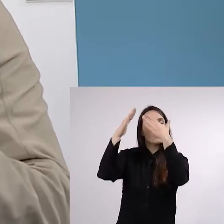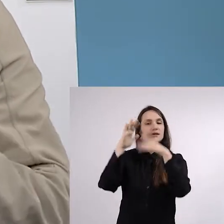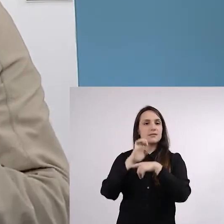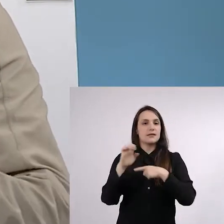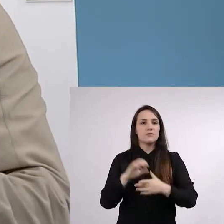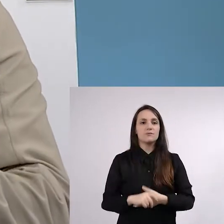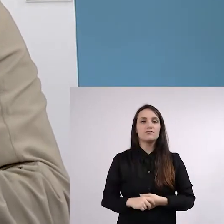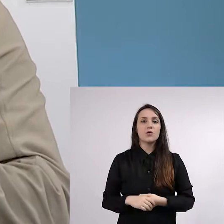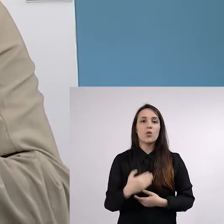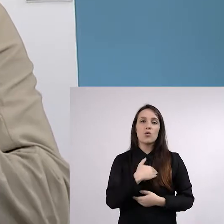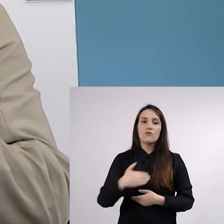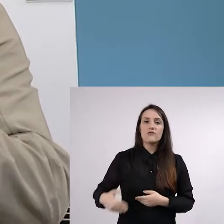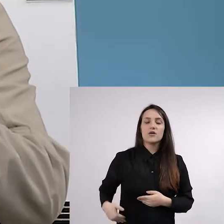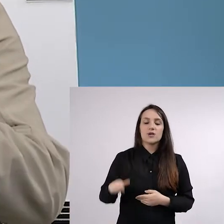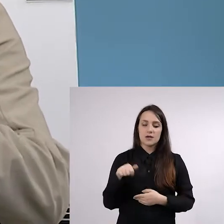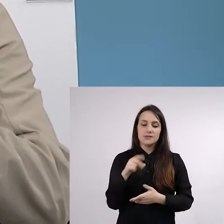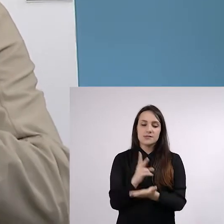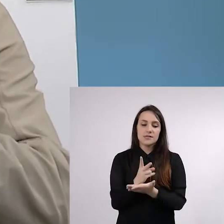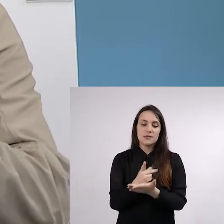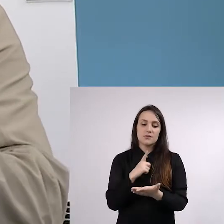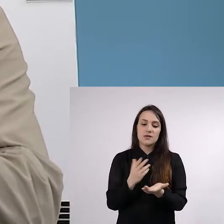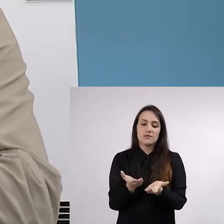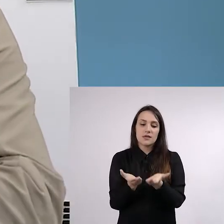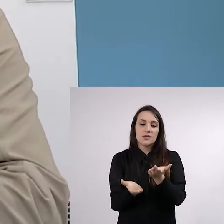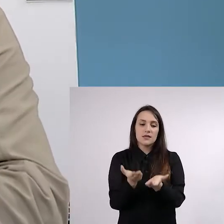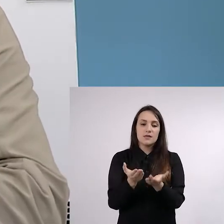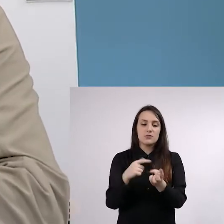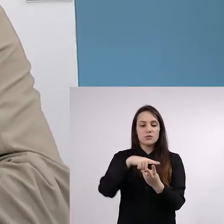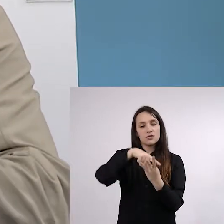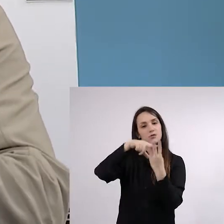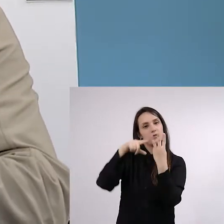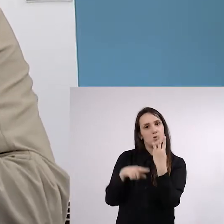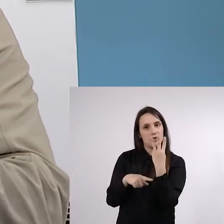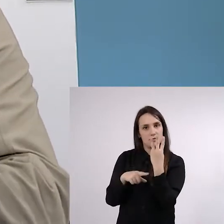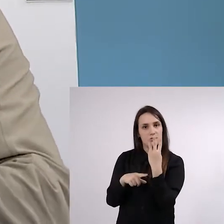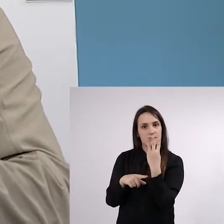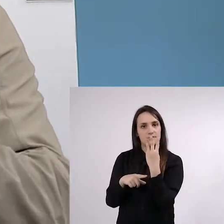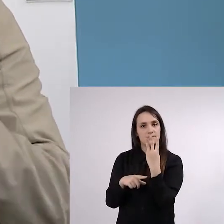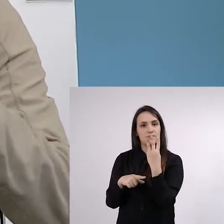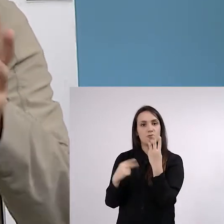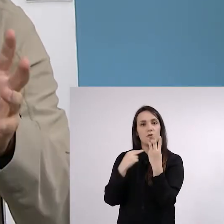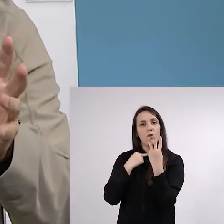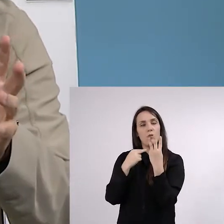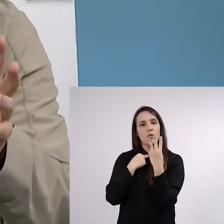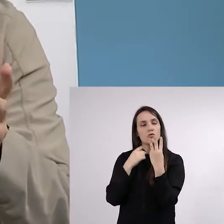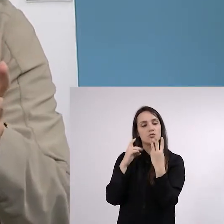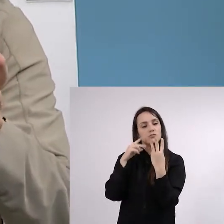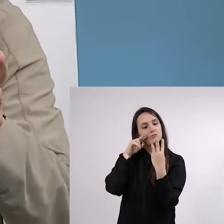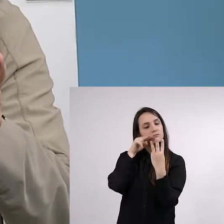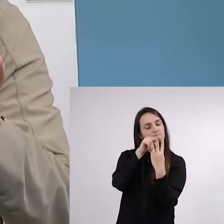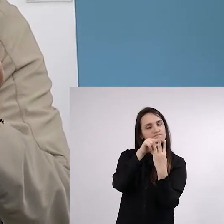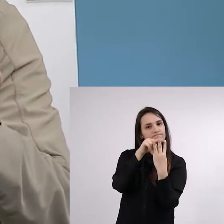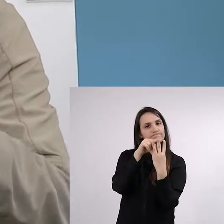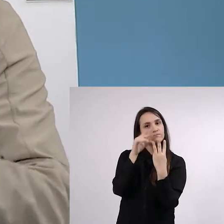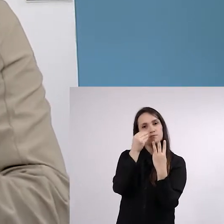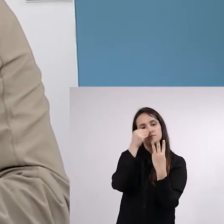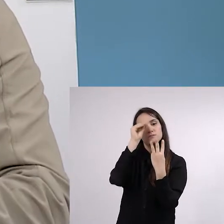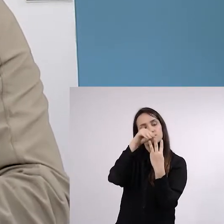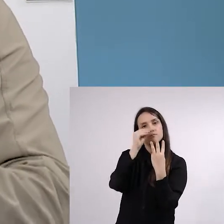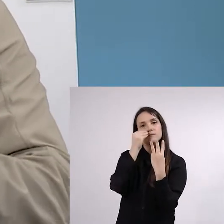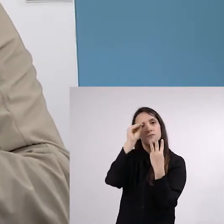estado sempre trabalhou de maneira muito equilibrada nessas 3 frentes. A gente não pode olhar só um lado e